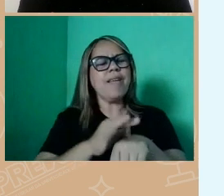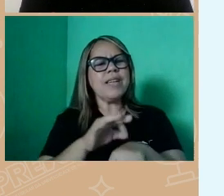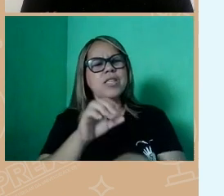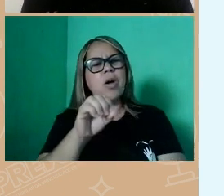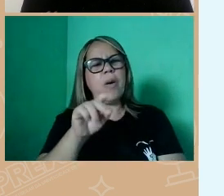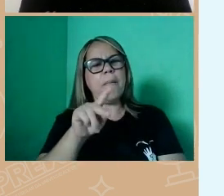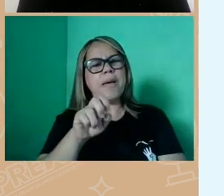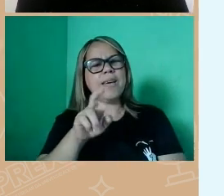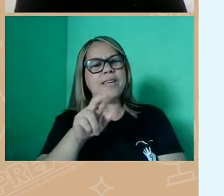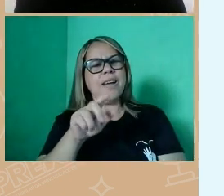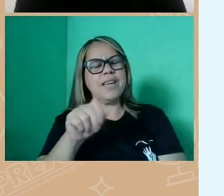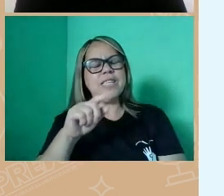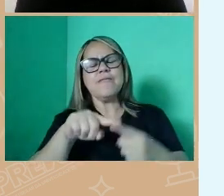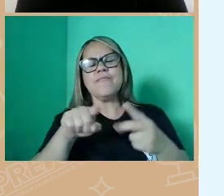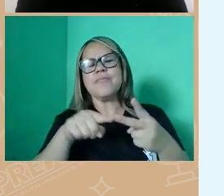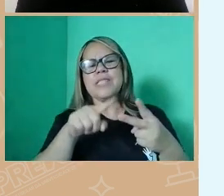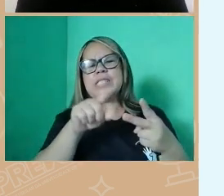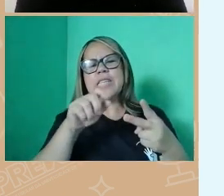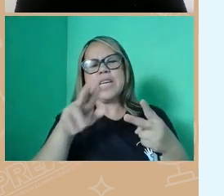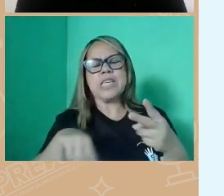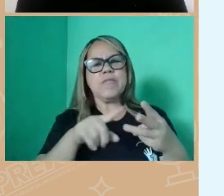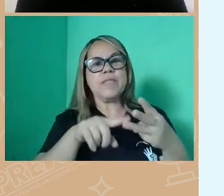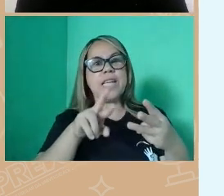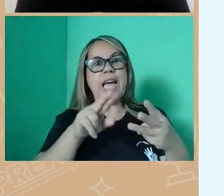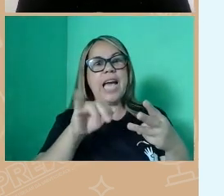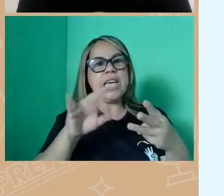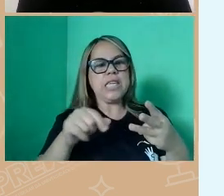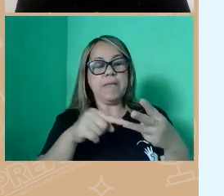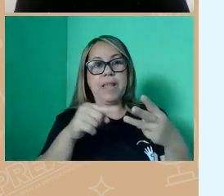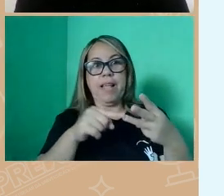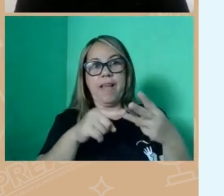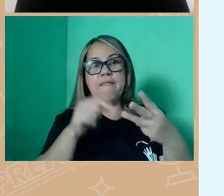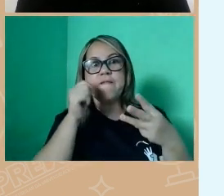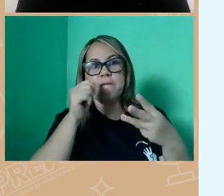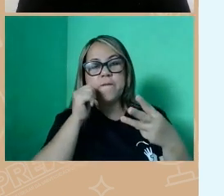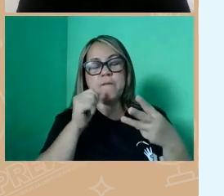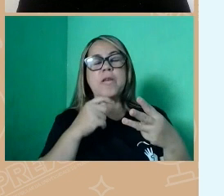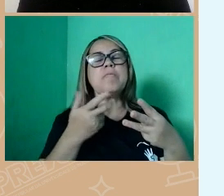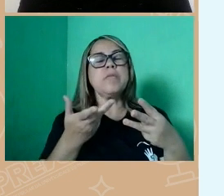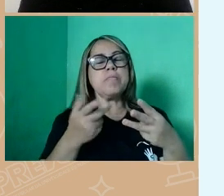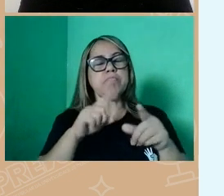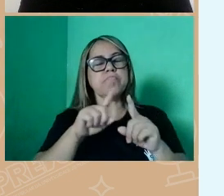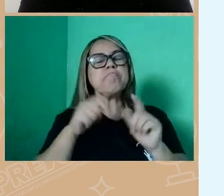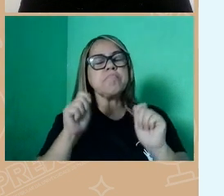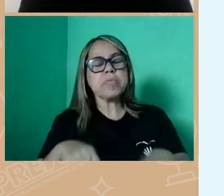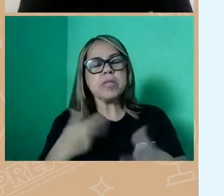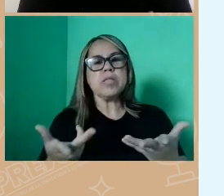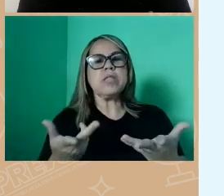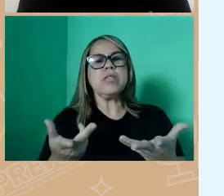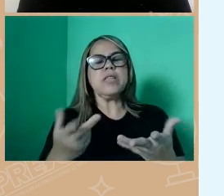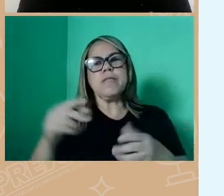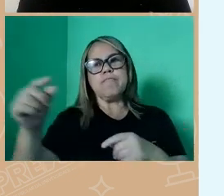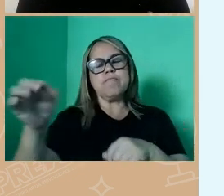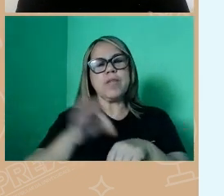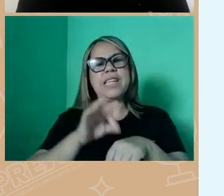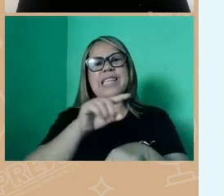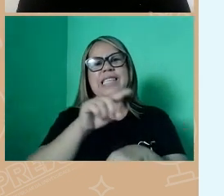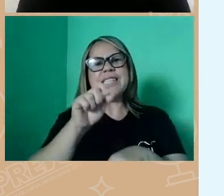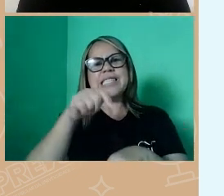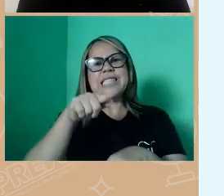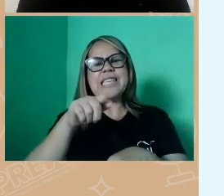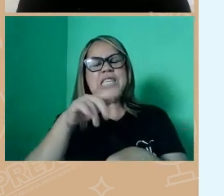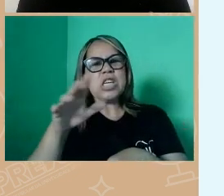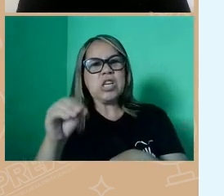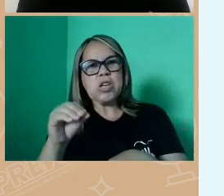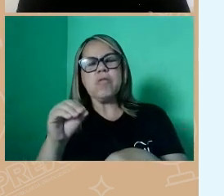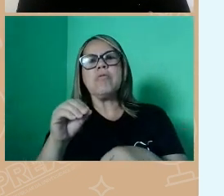rainha. As abelhas rainhas são fêmeas férteis e a sua função é ser fecundada pelos angões, dando origem a todos